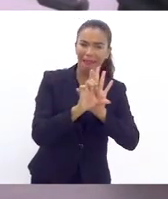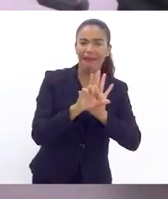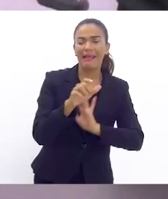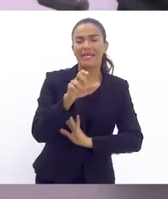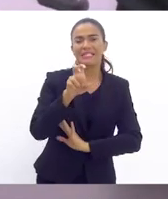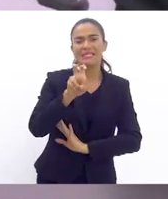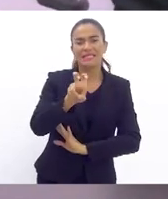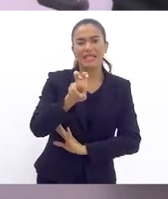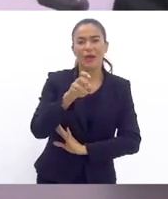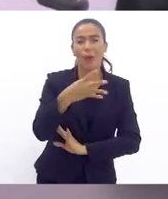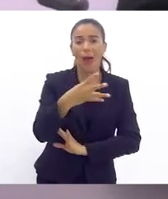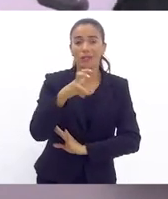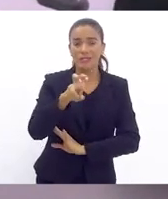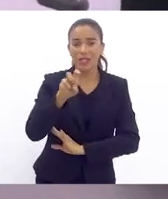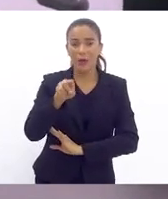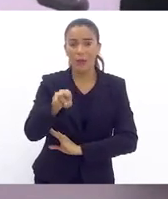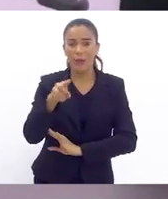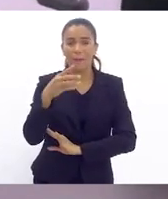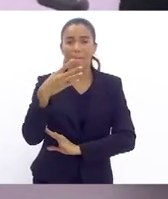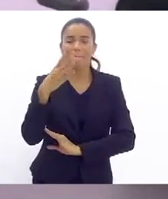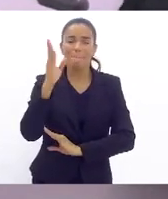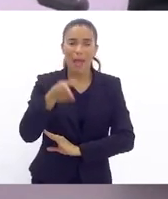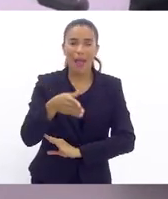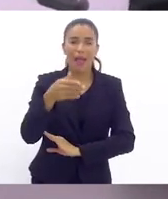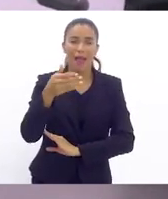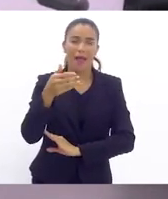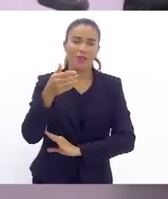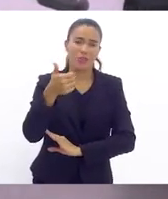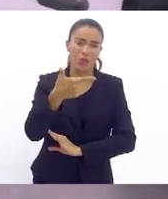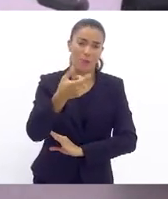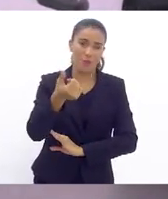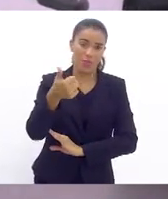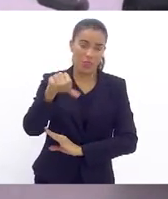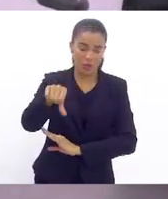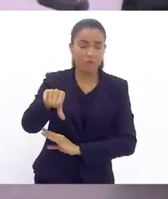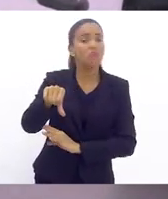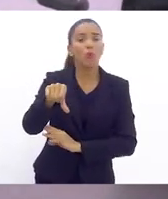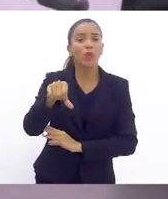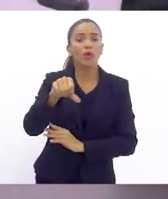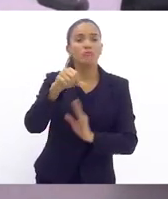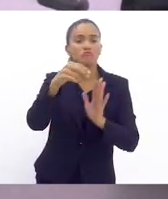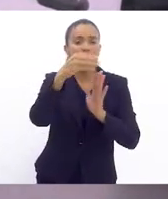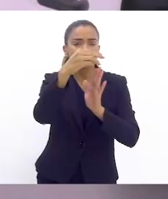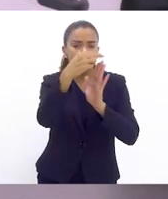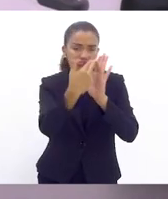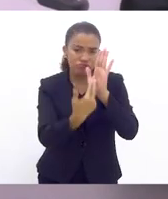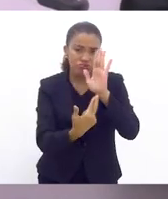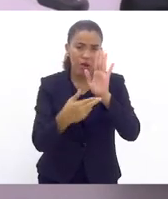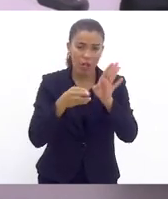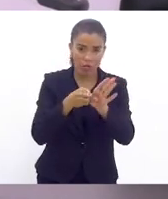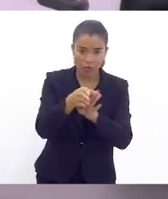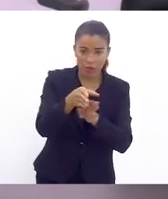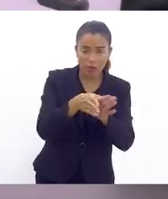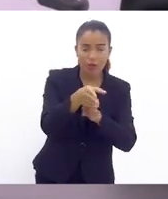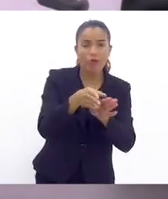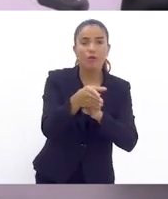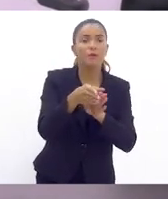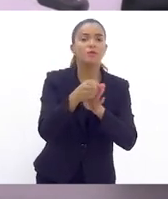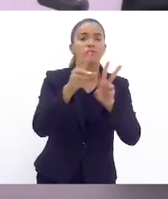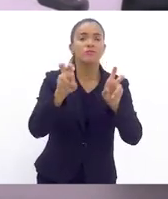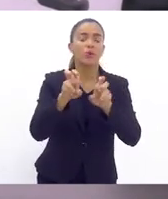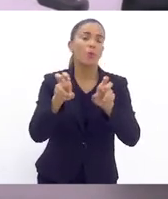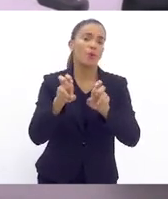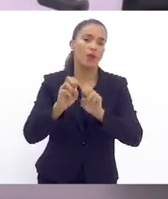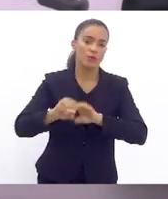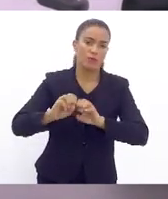lei 5 4 5 1/2009 que estabeleceu normas voltadas para responsabilidade Educacional